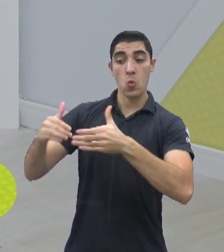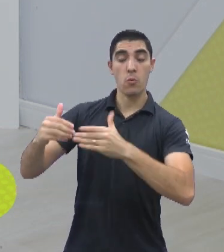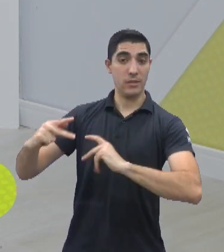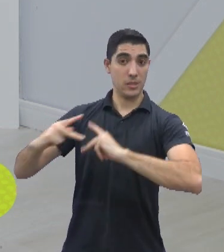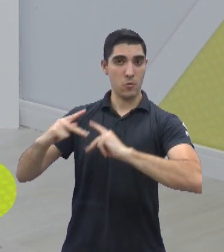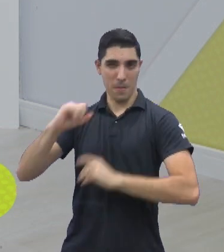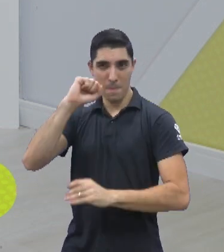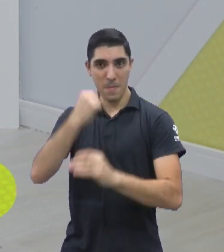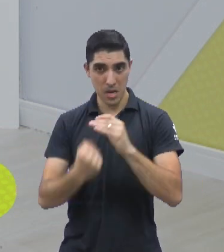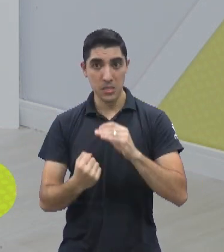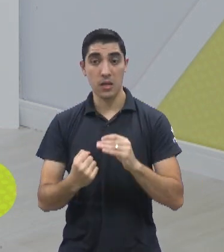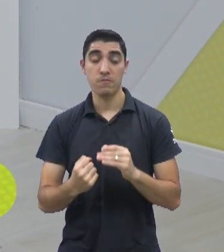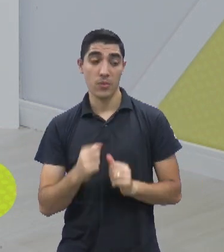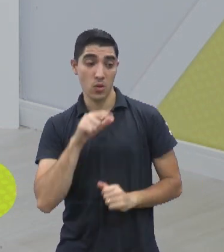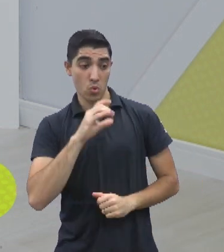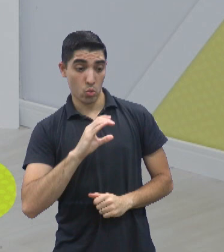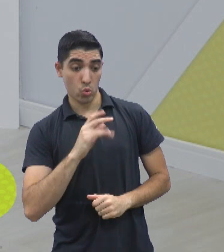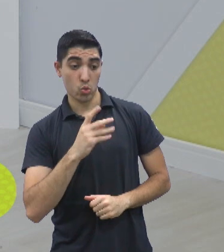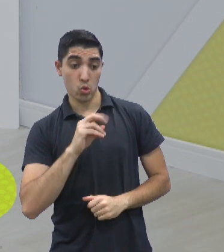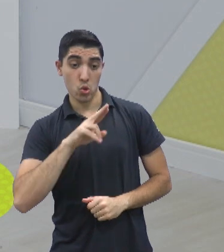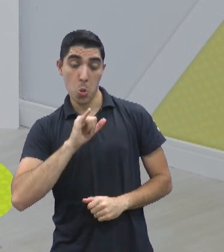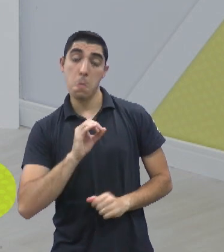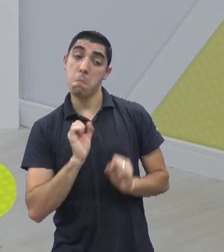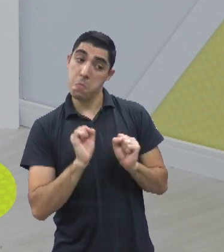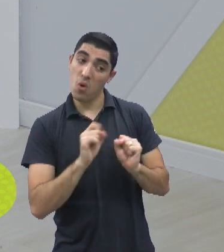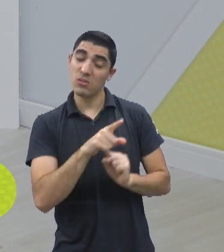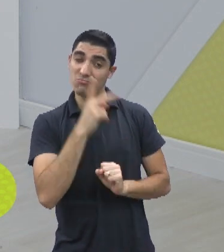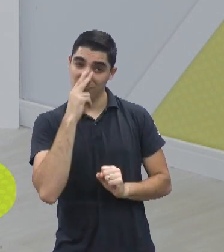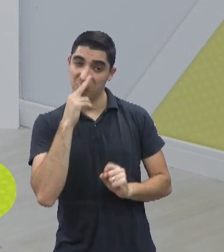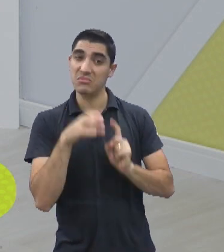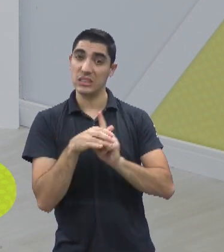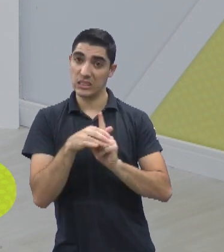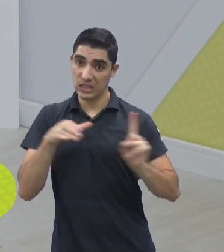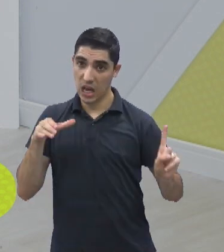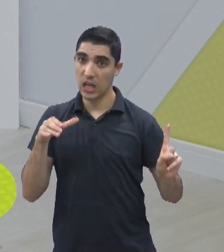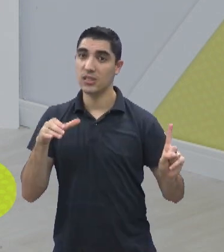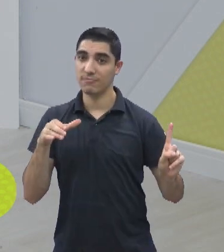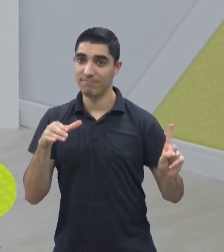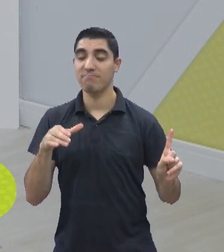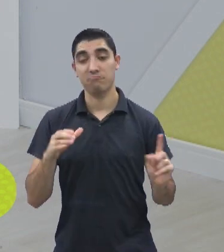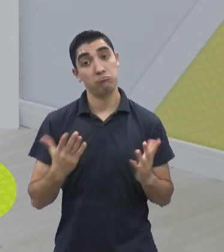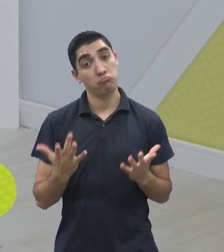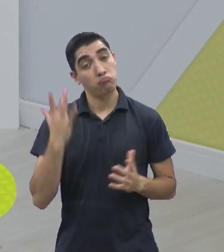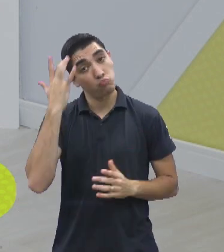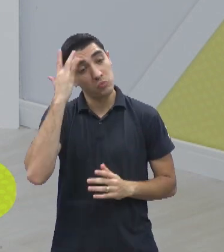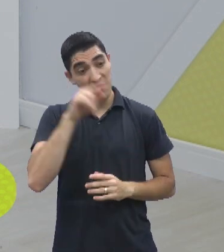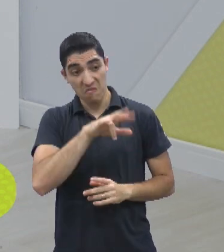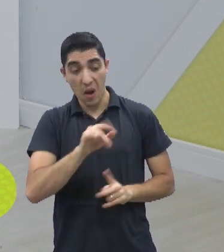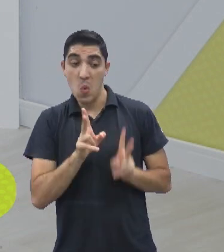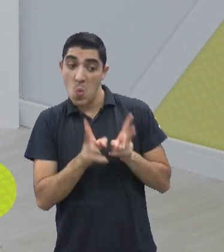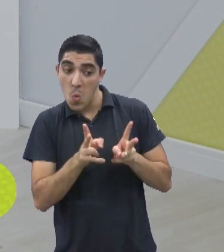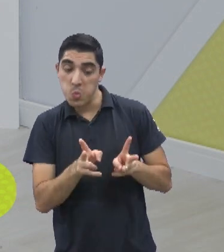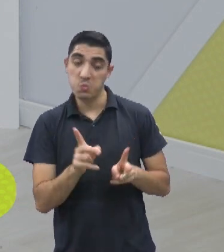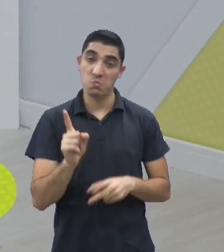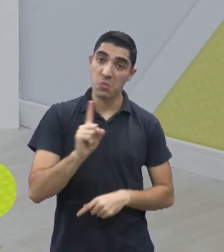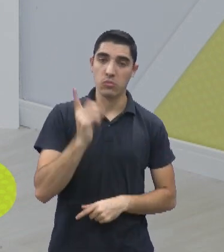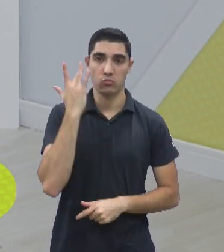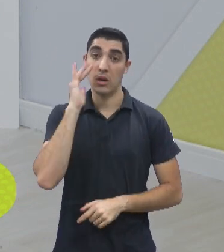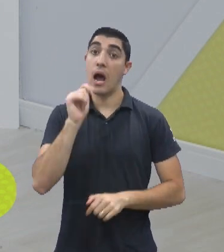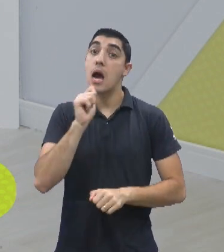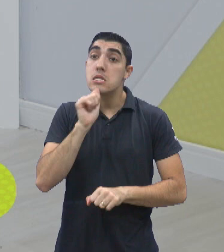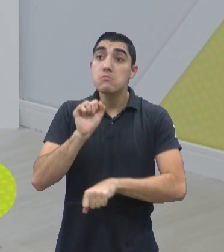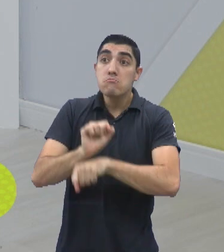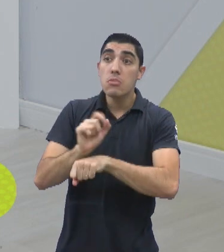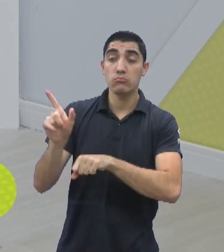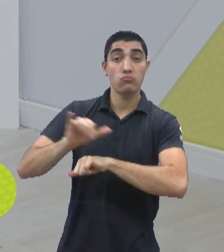contratações e o choro que pode sair, né? Ainda não é certo, mas talvez ele não fique mesmo no São José. A gente vai aguardar